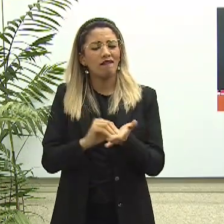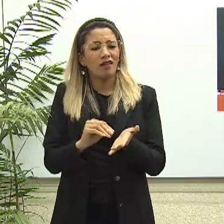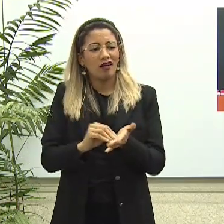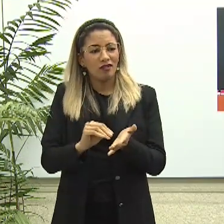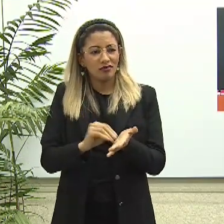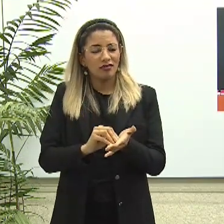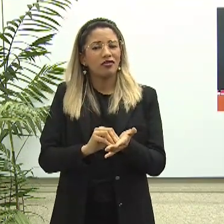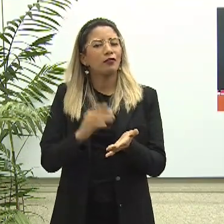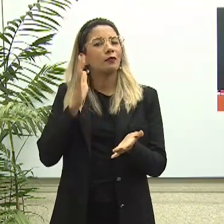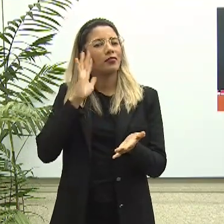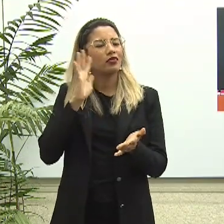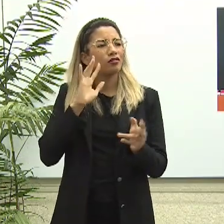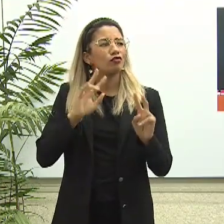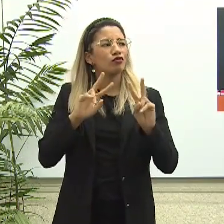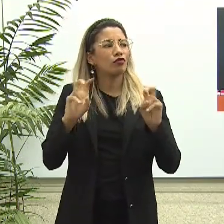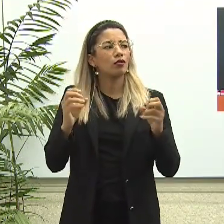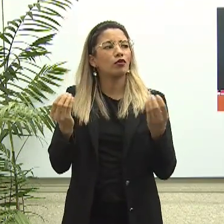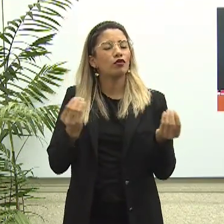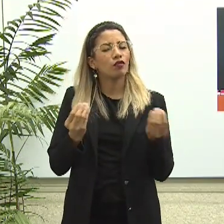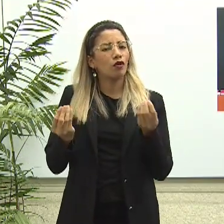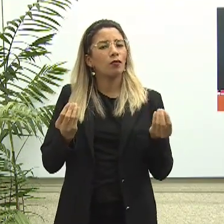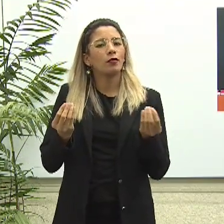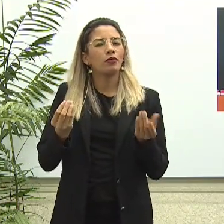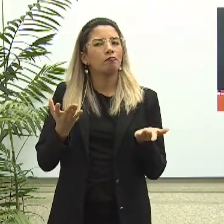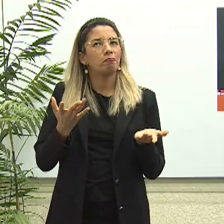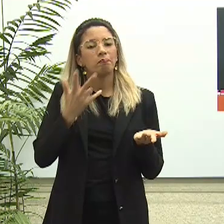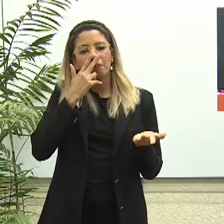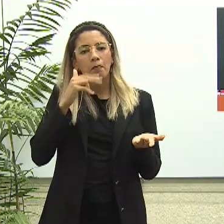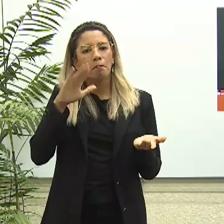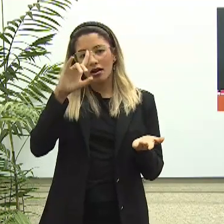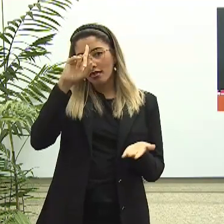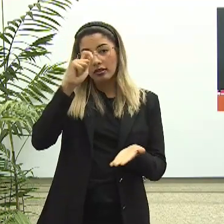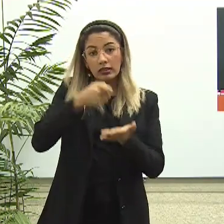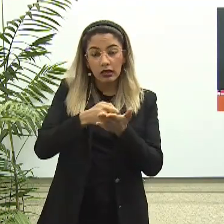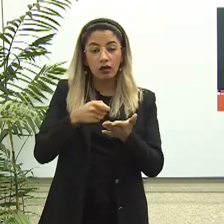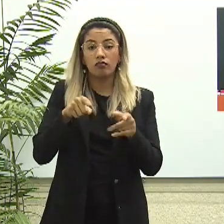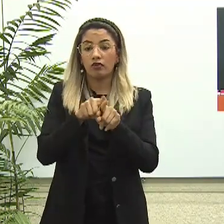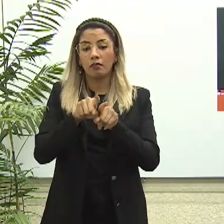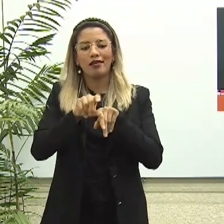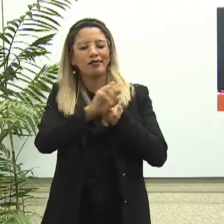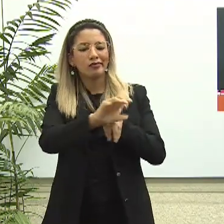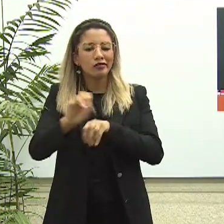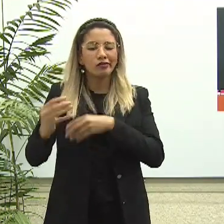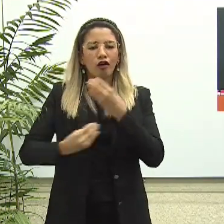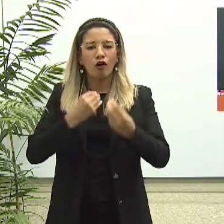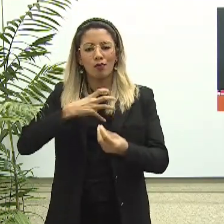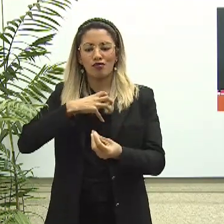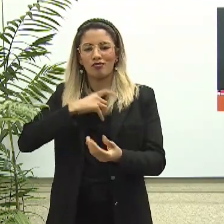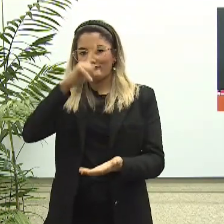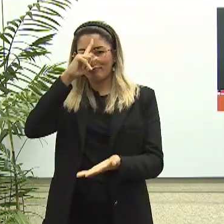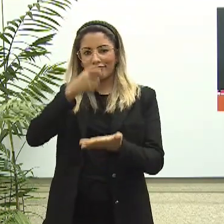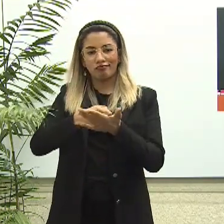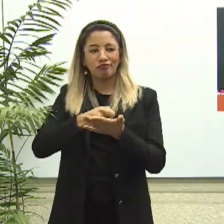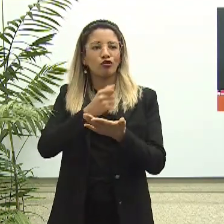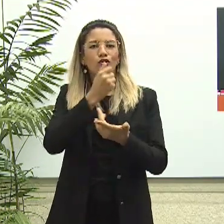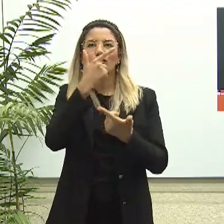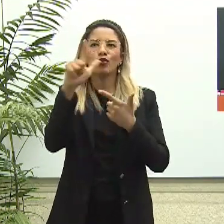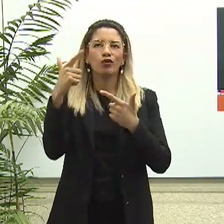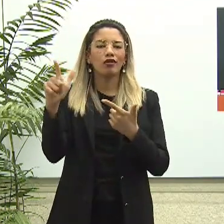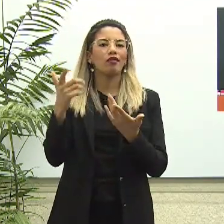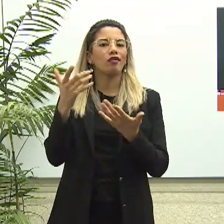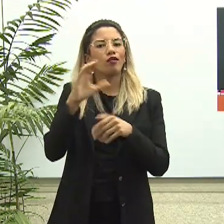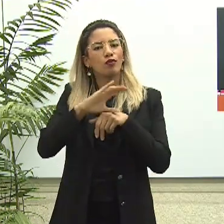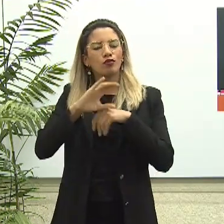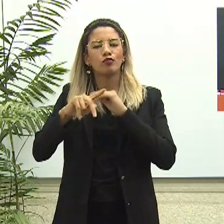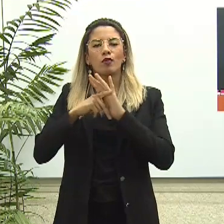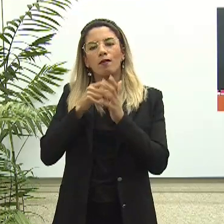eles são no final muito mais tomadores de decisão e formam muito mais tomadores de decisão do que outros cursos e formações é